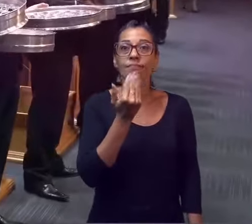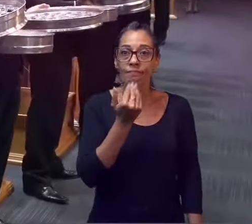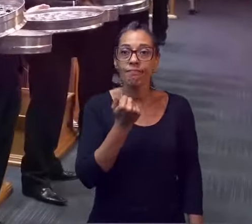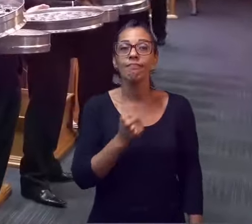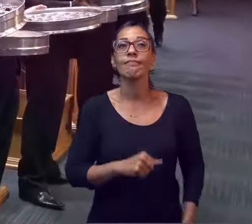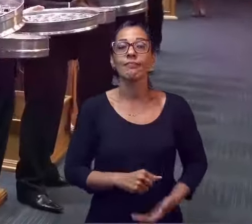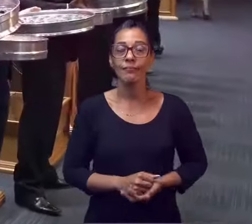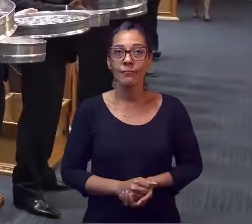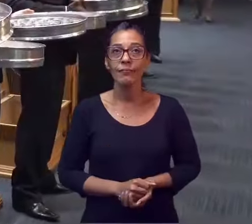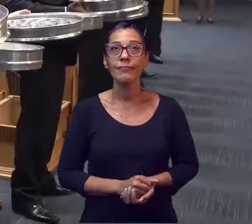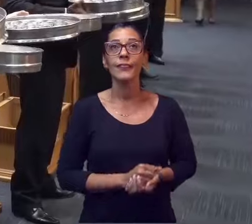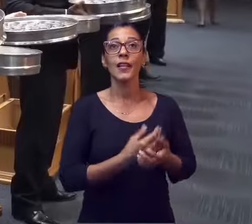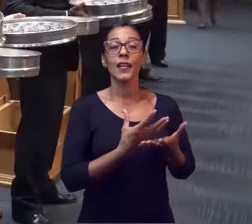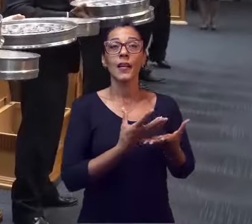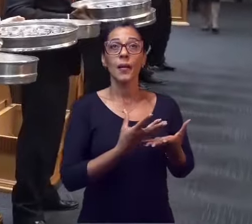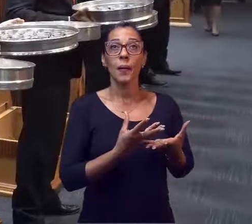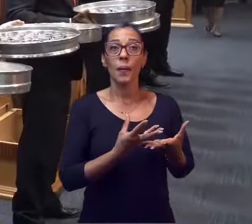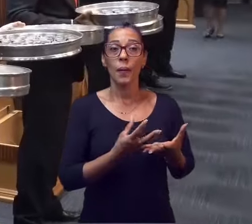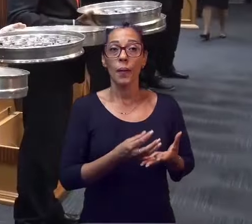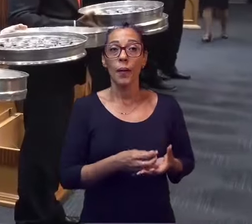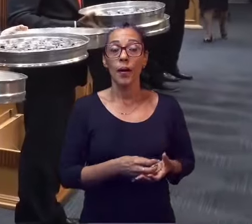muitos sobreviveram